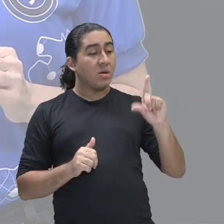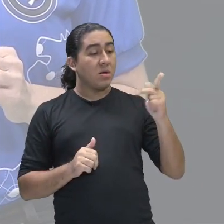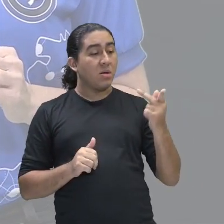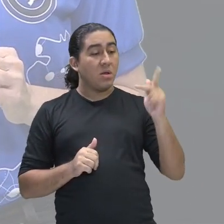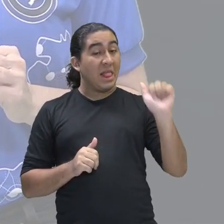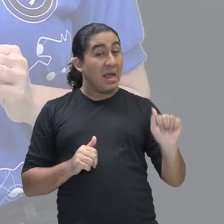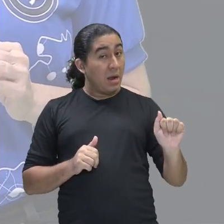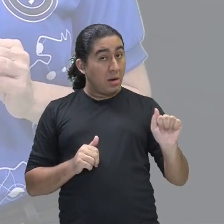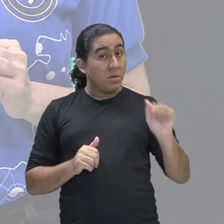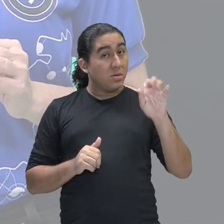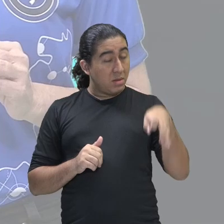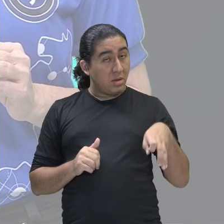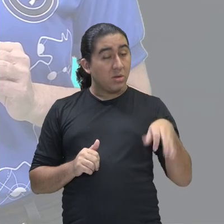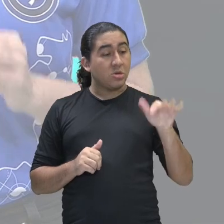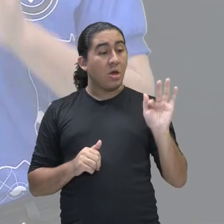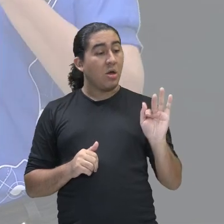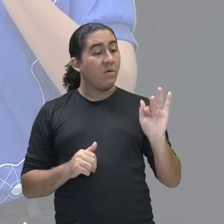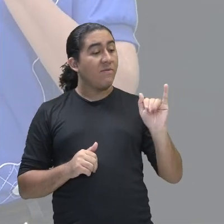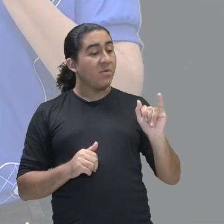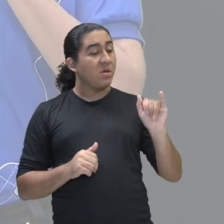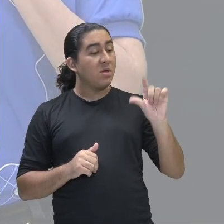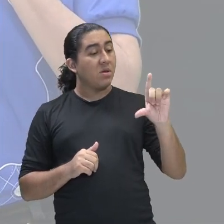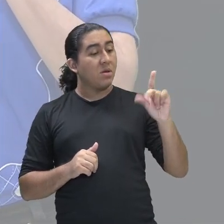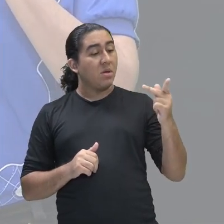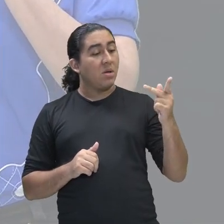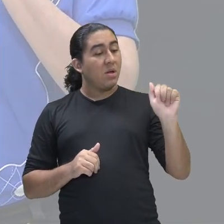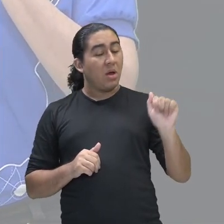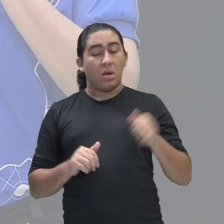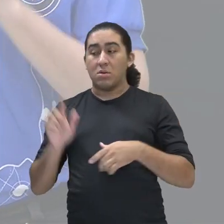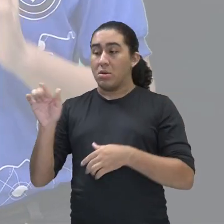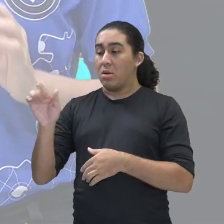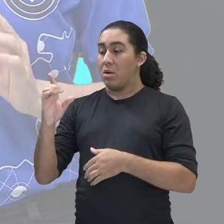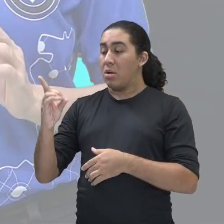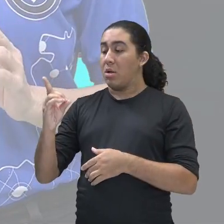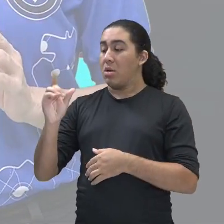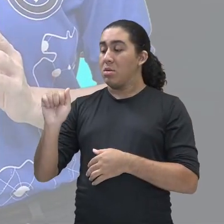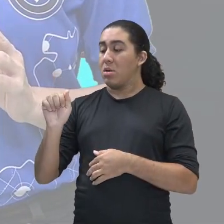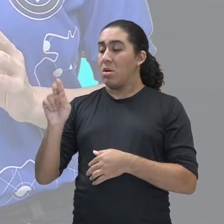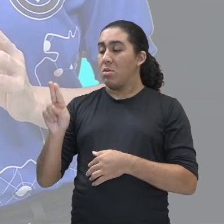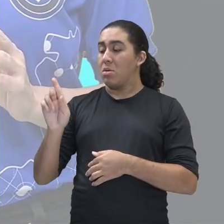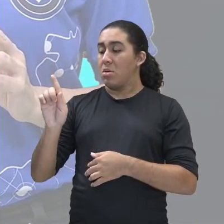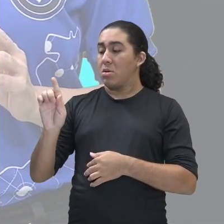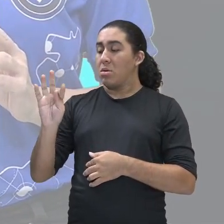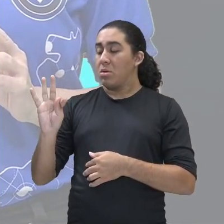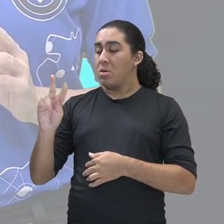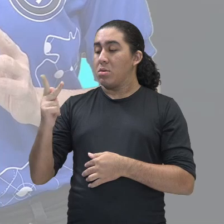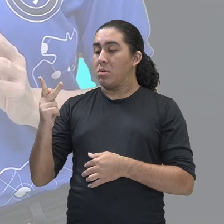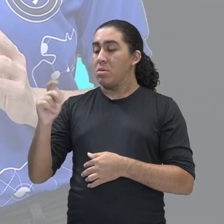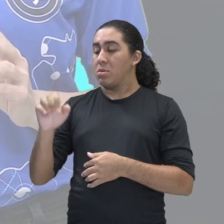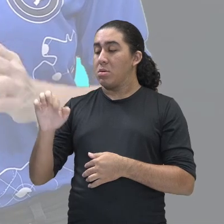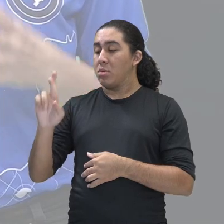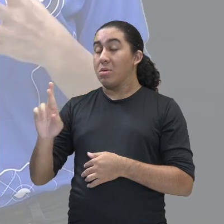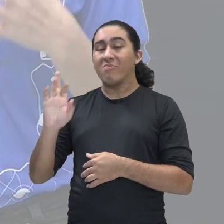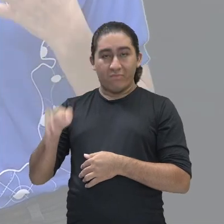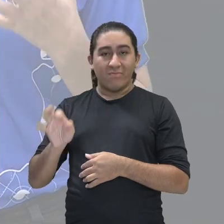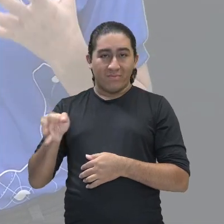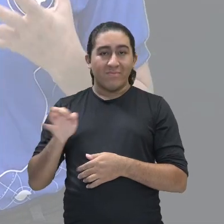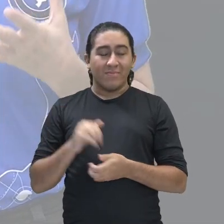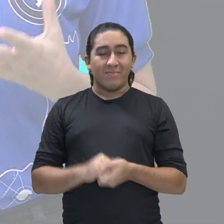meio, mas eu pulei a pronúncia dele, ó. Quando a gente vai falar, pula do DA para o T, certo?